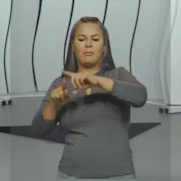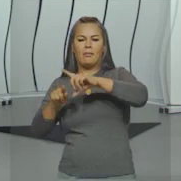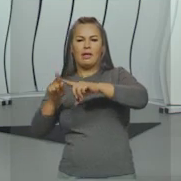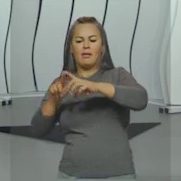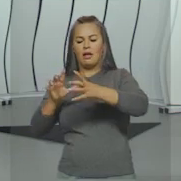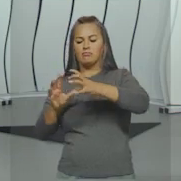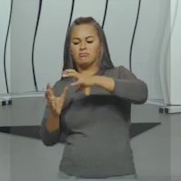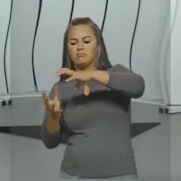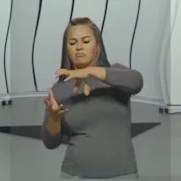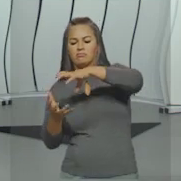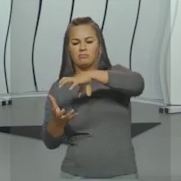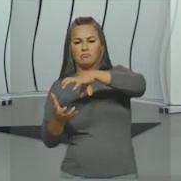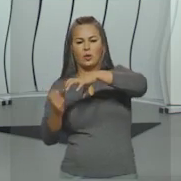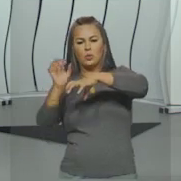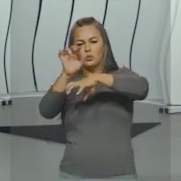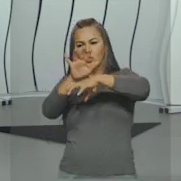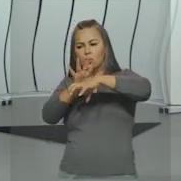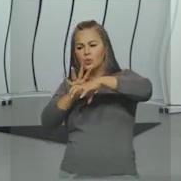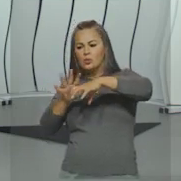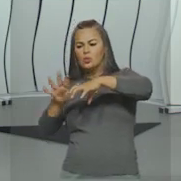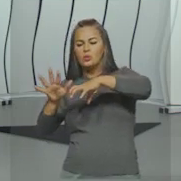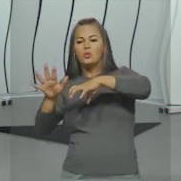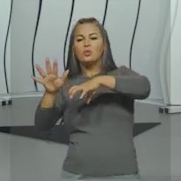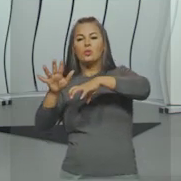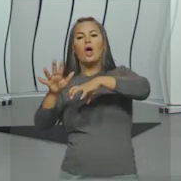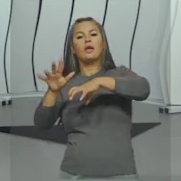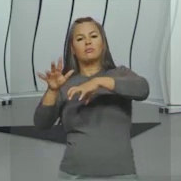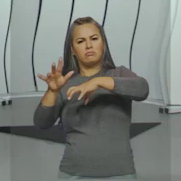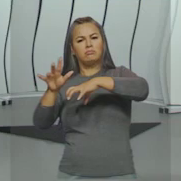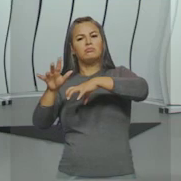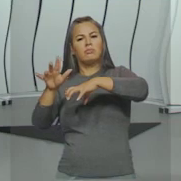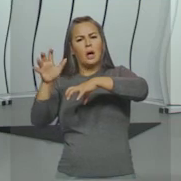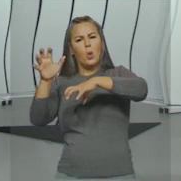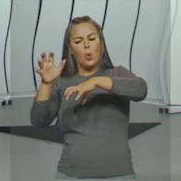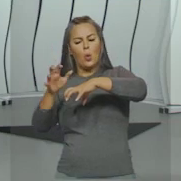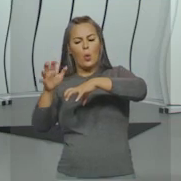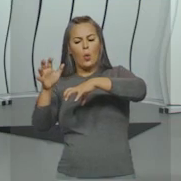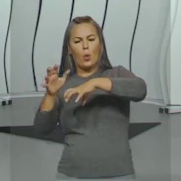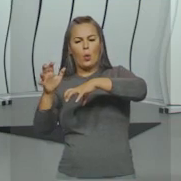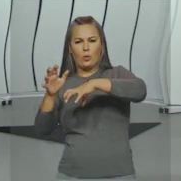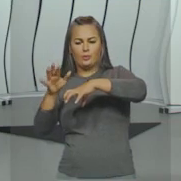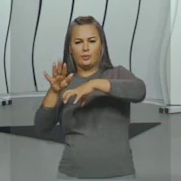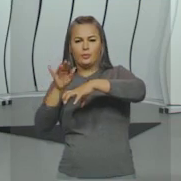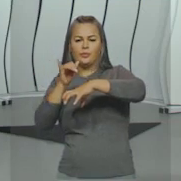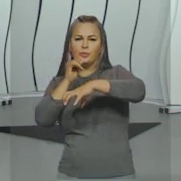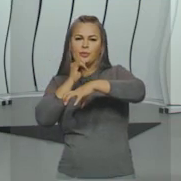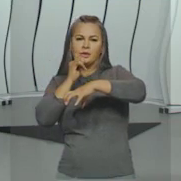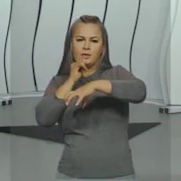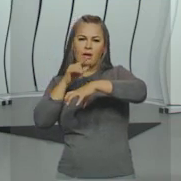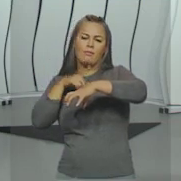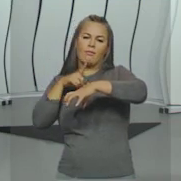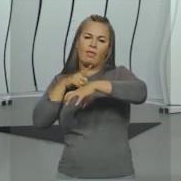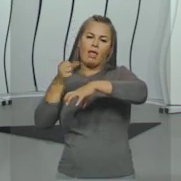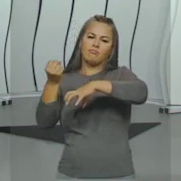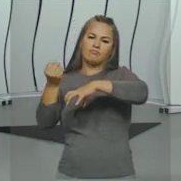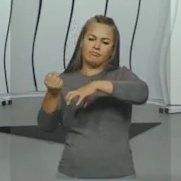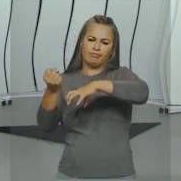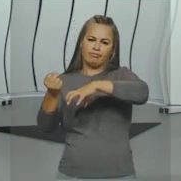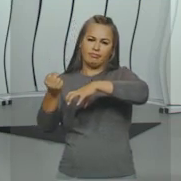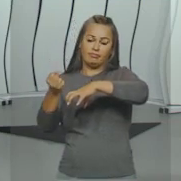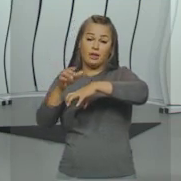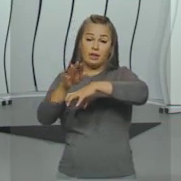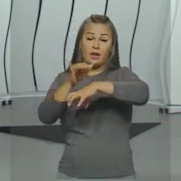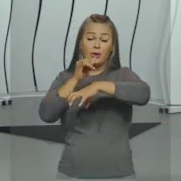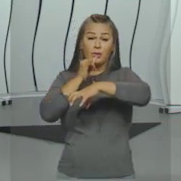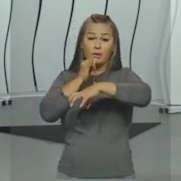ocupam lugar no espaço e eles têm peso também. Tanto é que uma bola de futebol cheia pesa mais do que